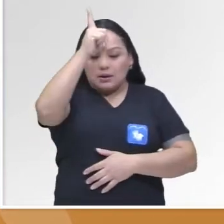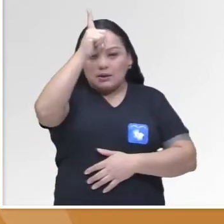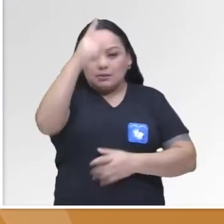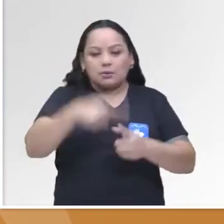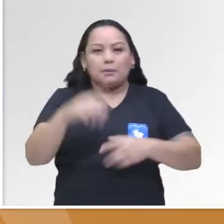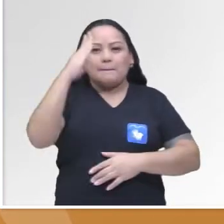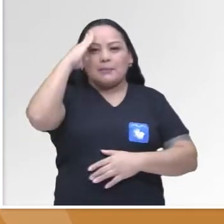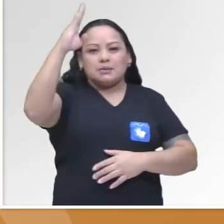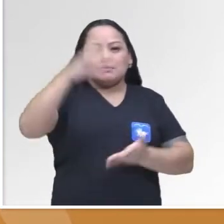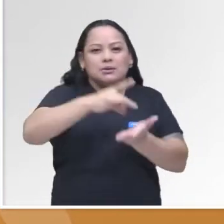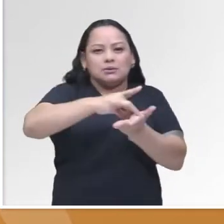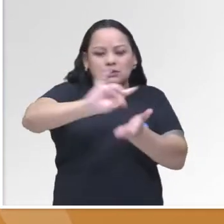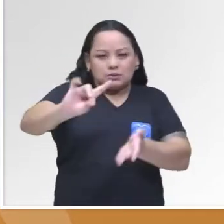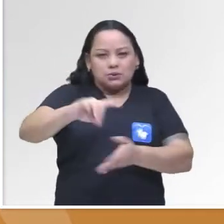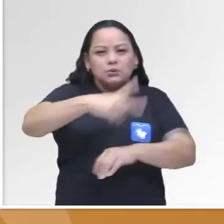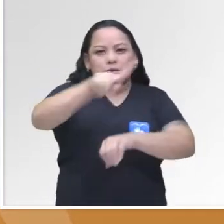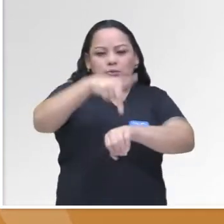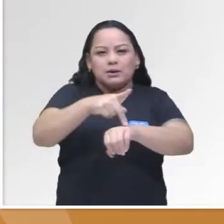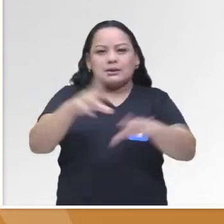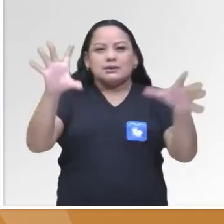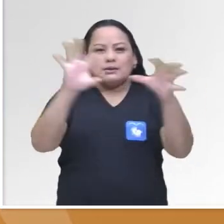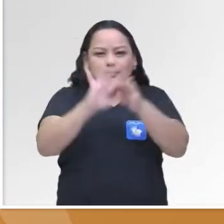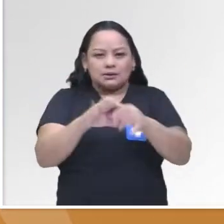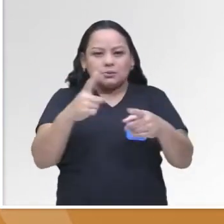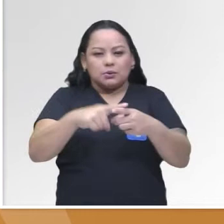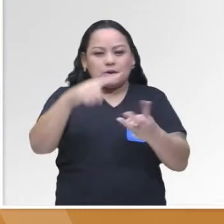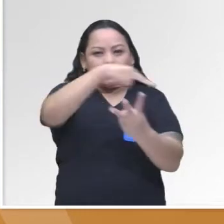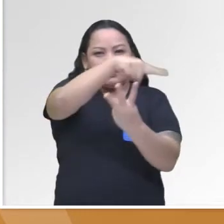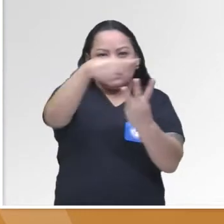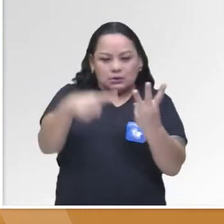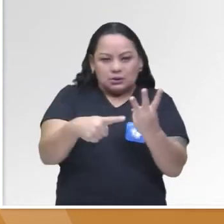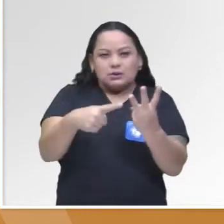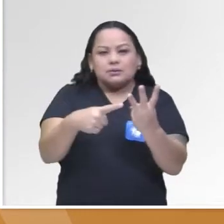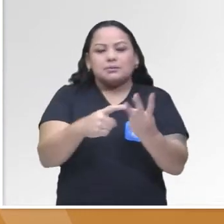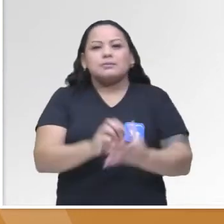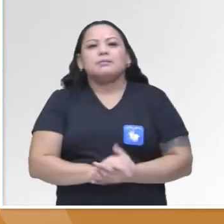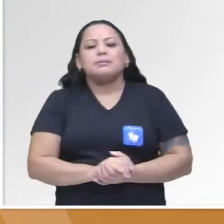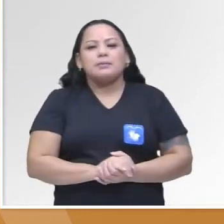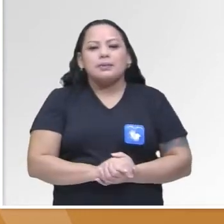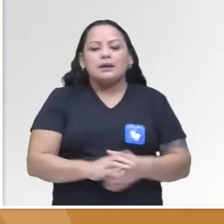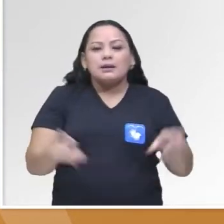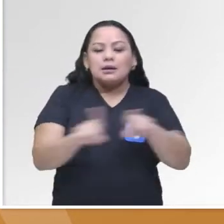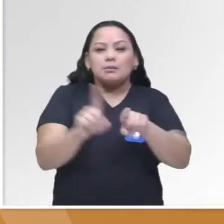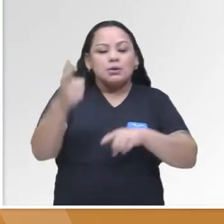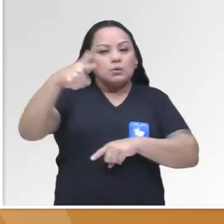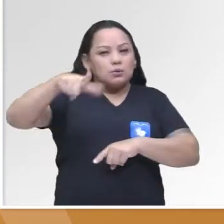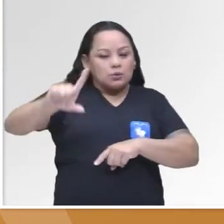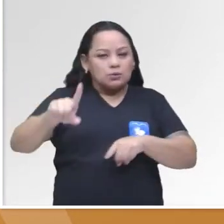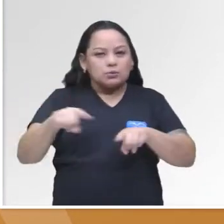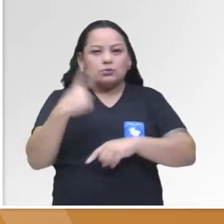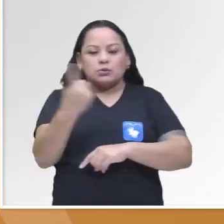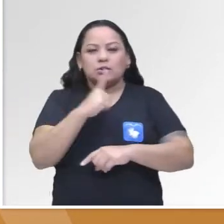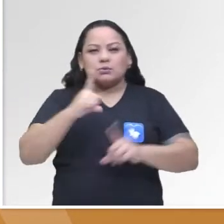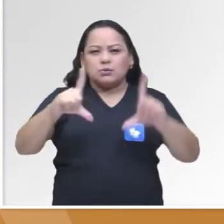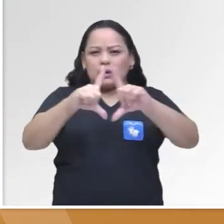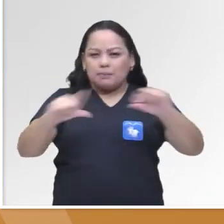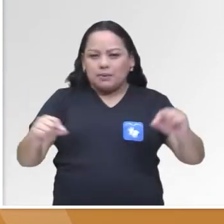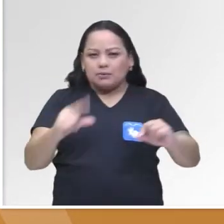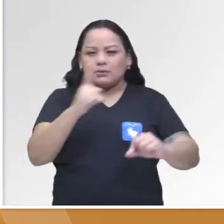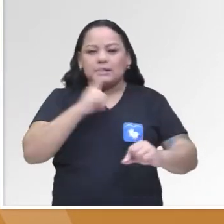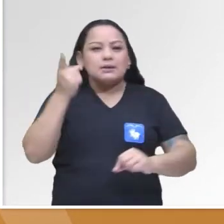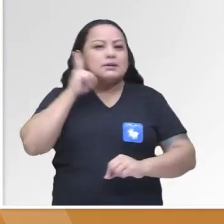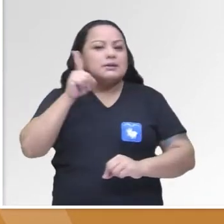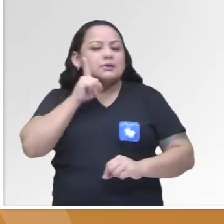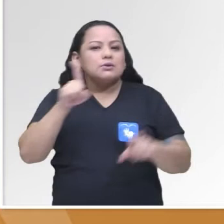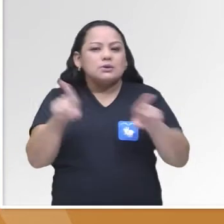principal inimigo dos países aliados, que compunham o eixo Berlim-Roma-Tóquio ali, e do outro lado nós temos o Japão e Estados Unidos